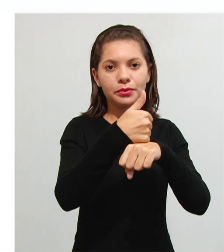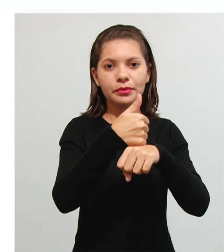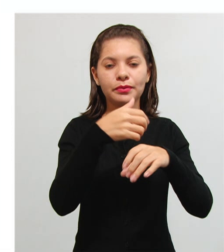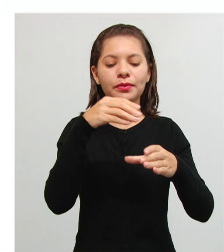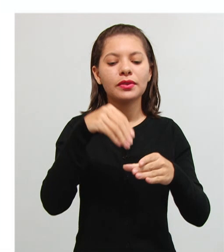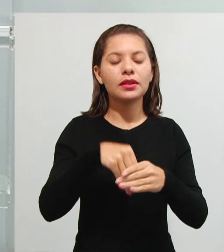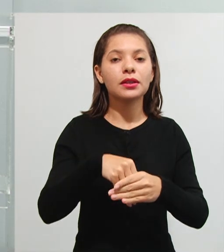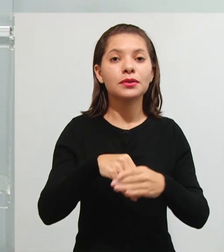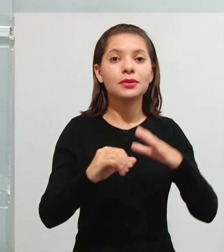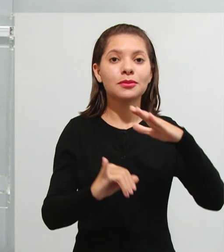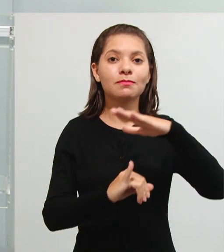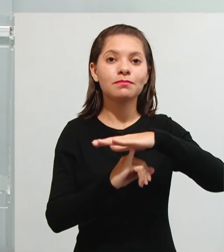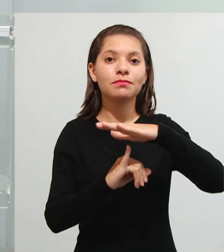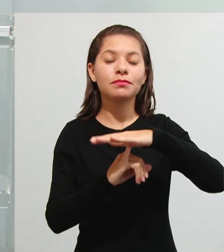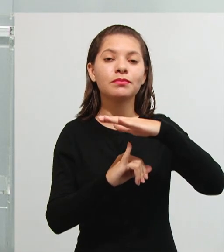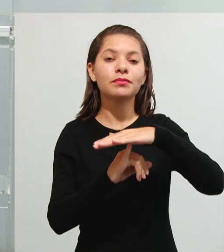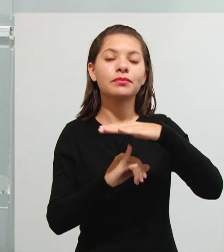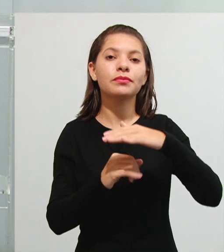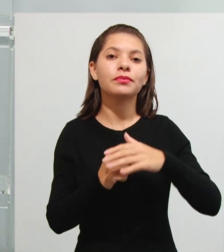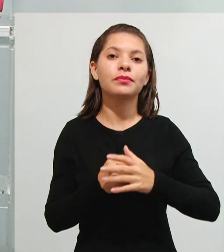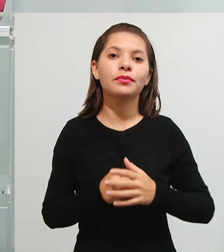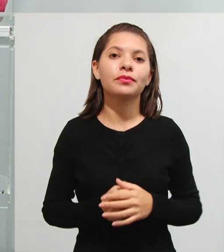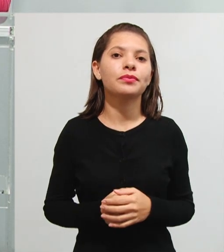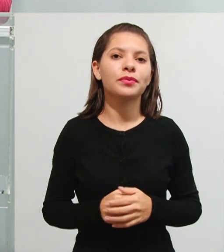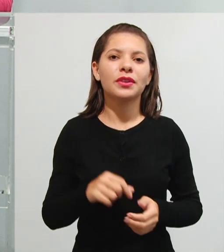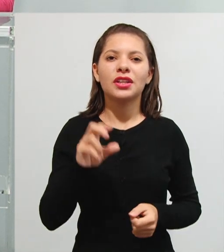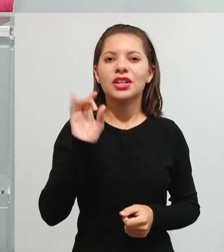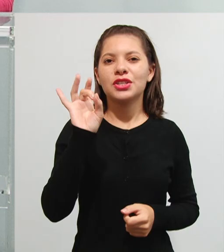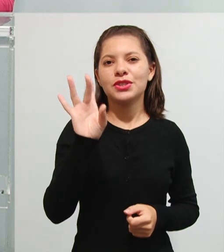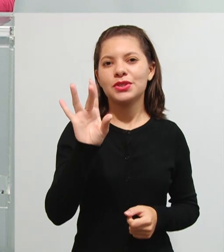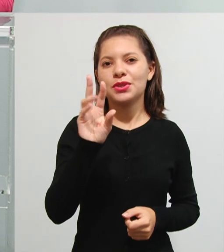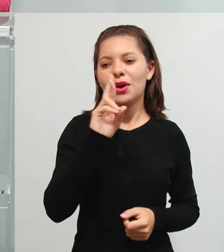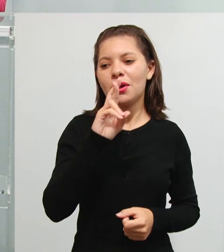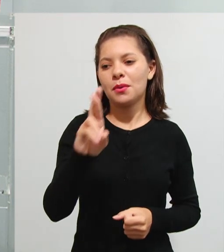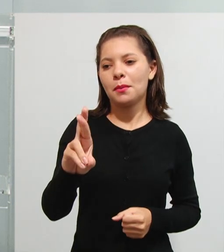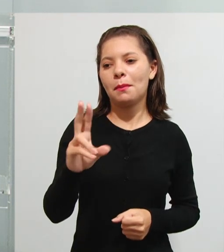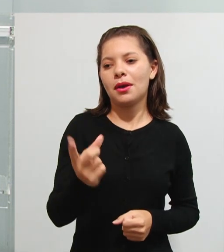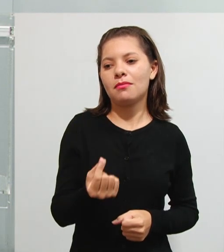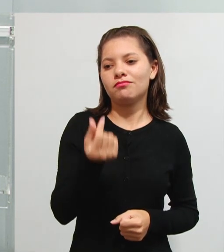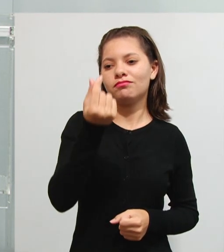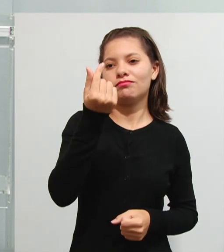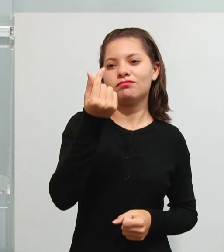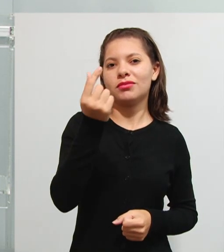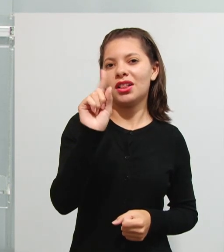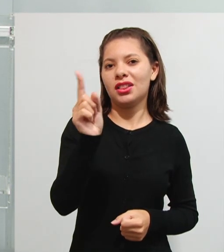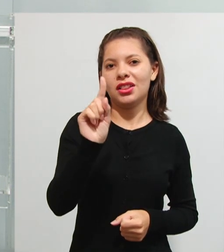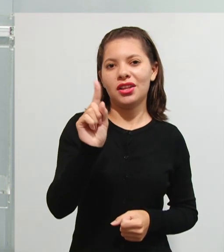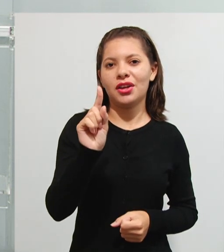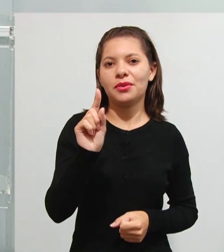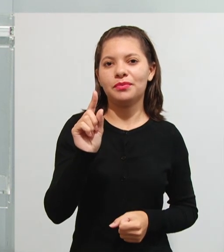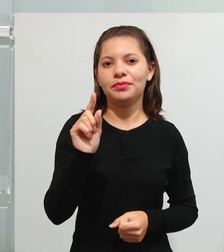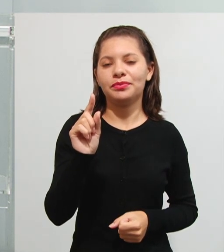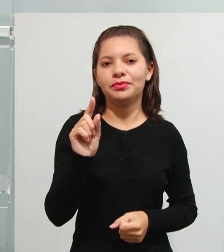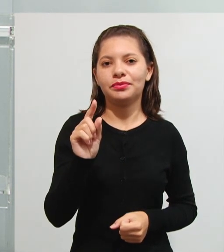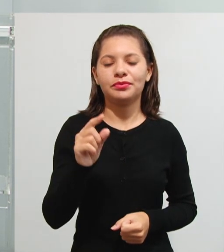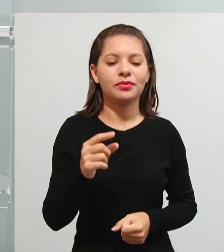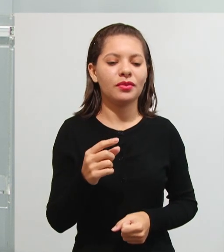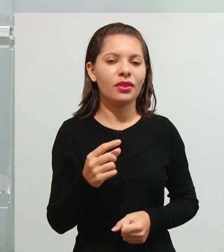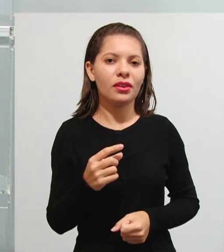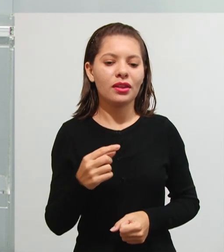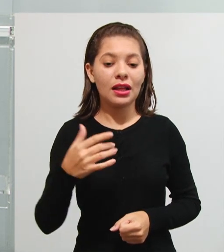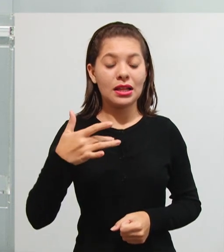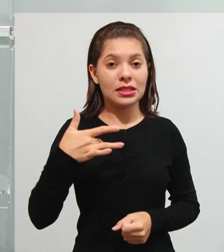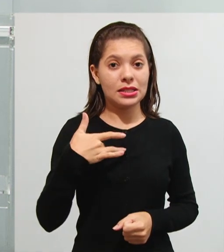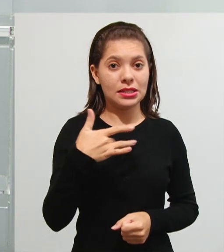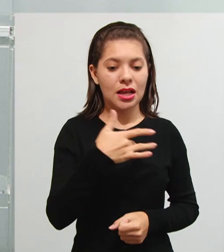elas buscam não apenas Recompensas financeiras elas buscam também o seu bem-estar né